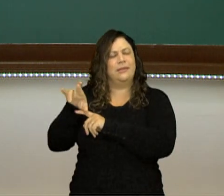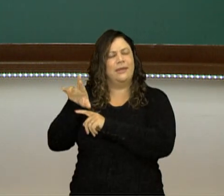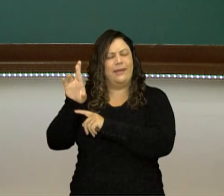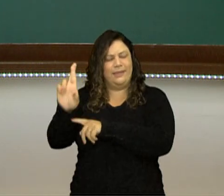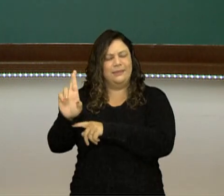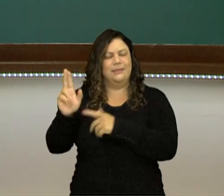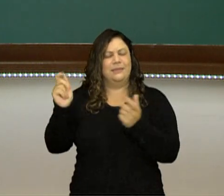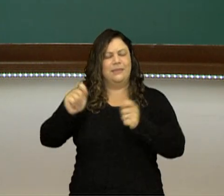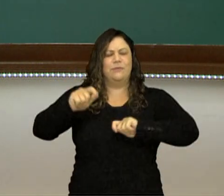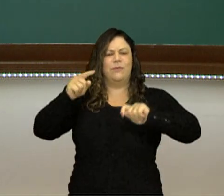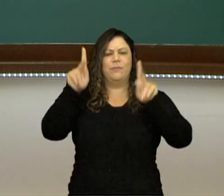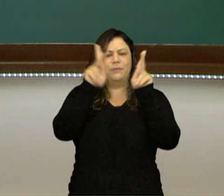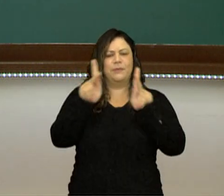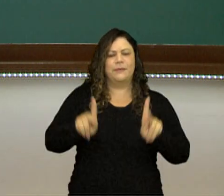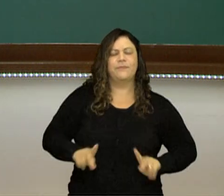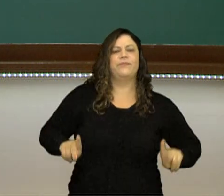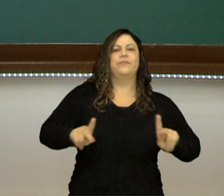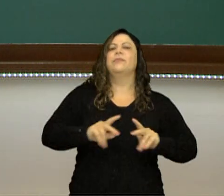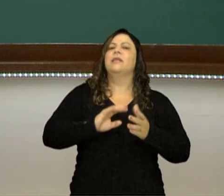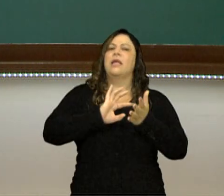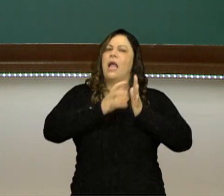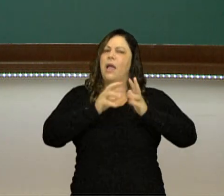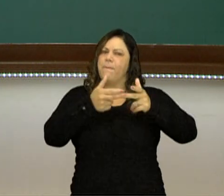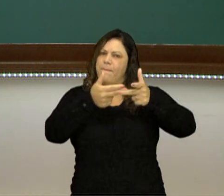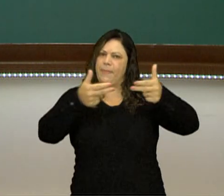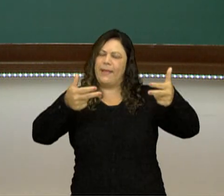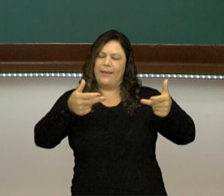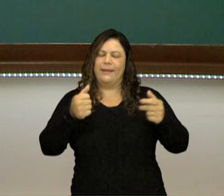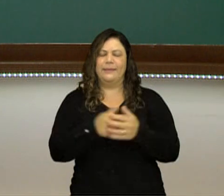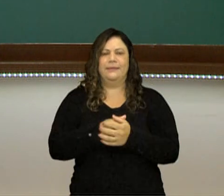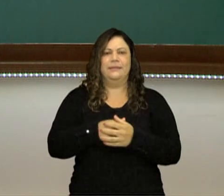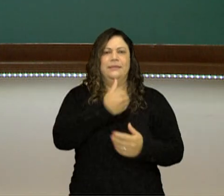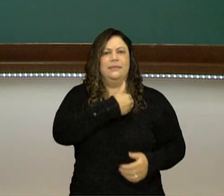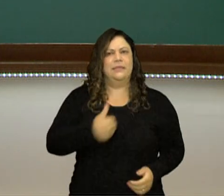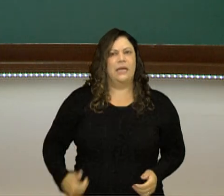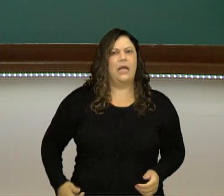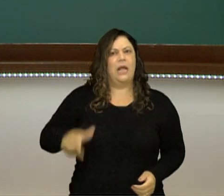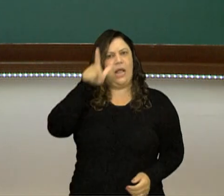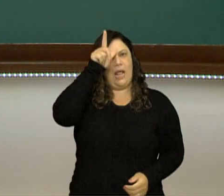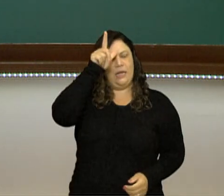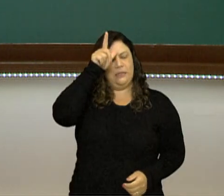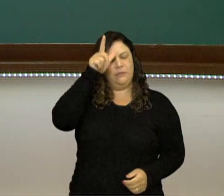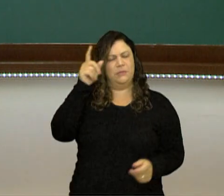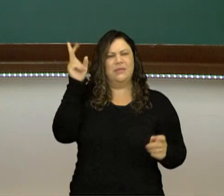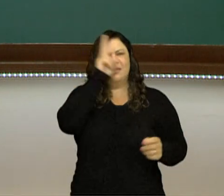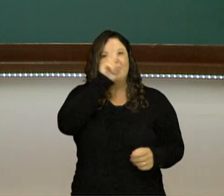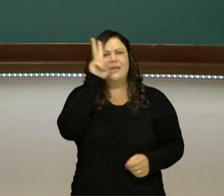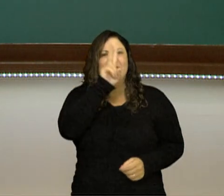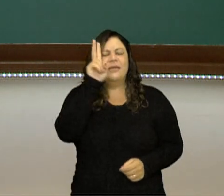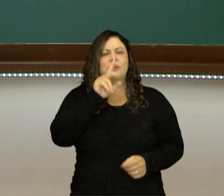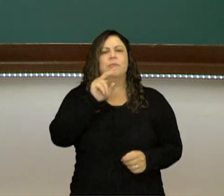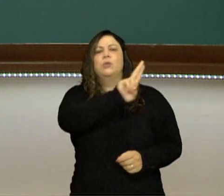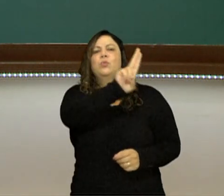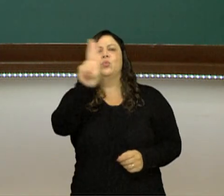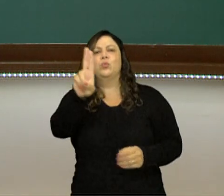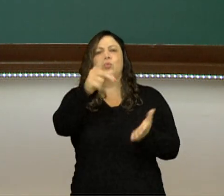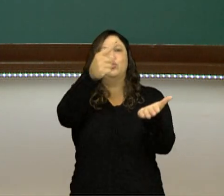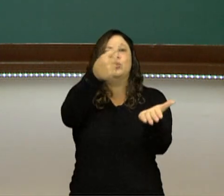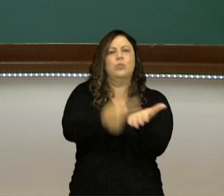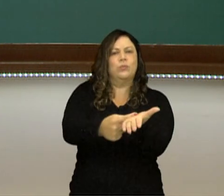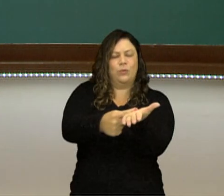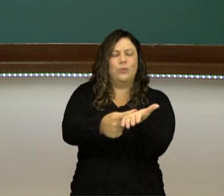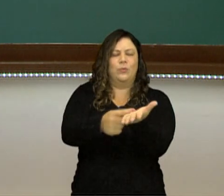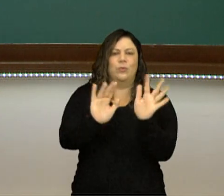República Parlamentarista da Alemanha. Você lembra qual era o nome do acordo de paz que foi assinado no fim da